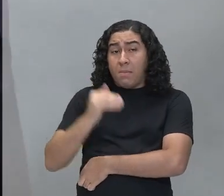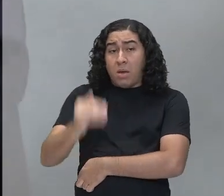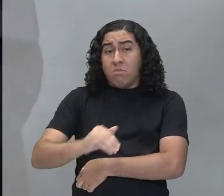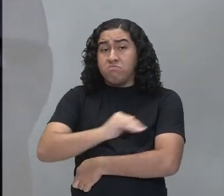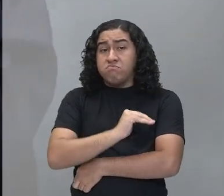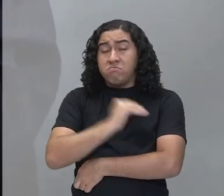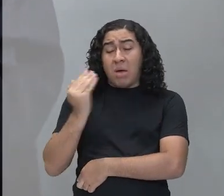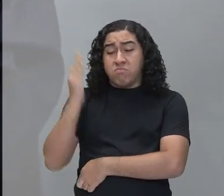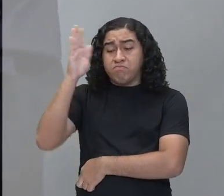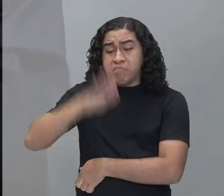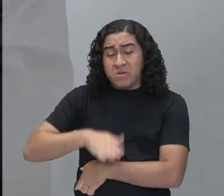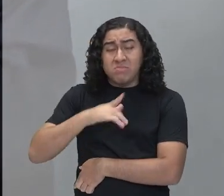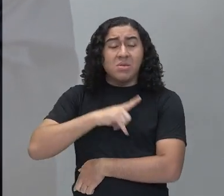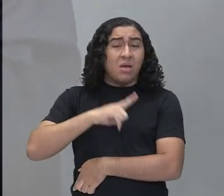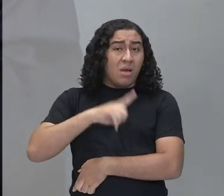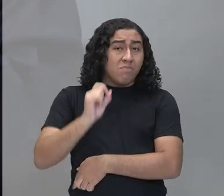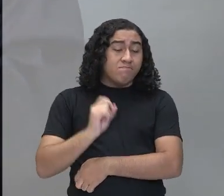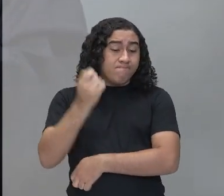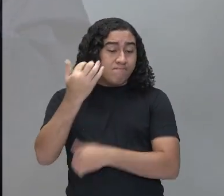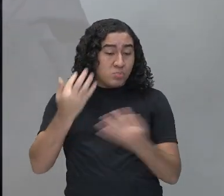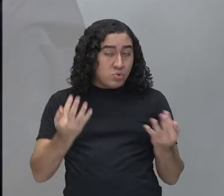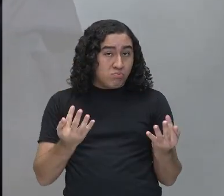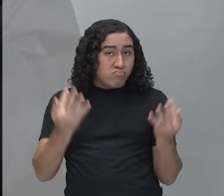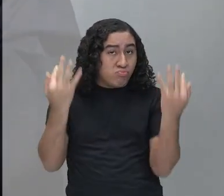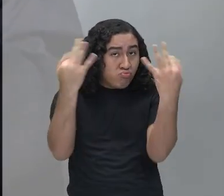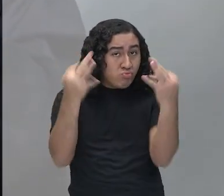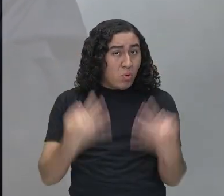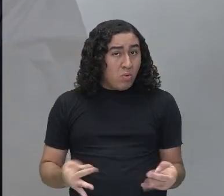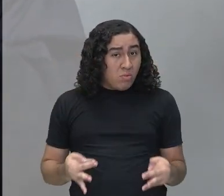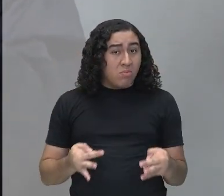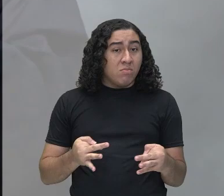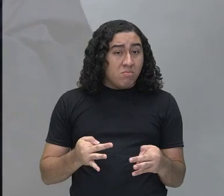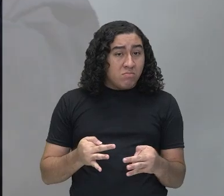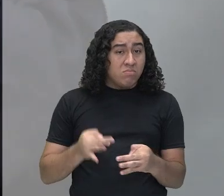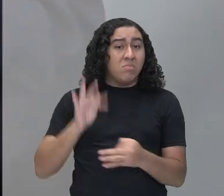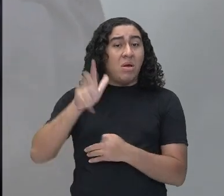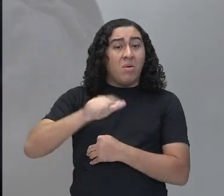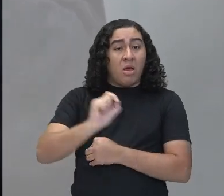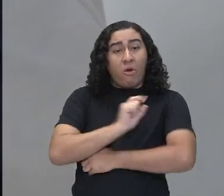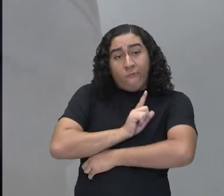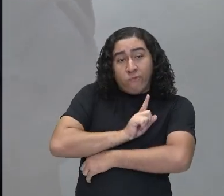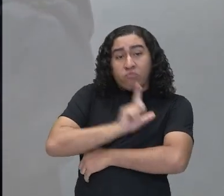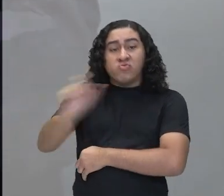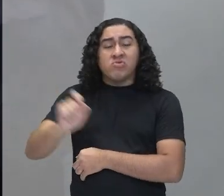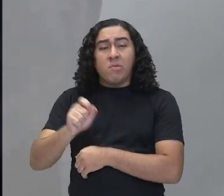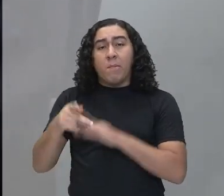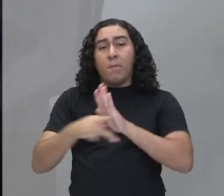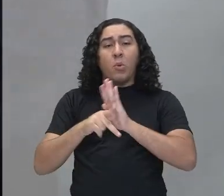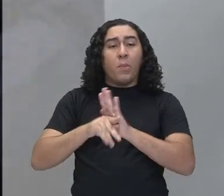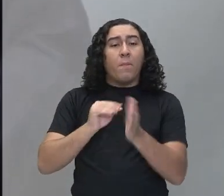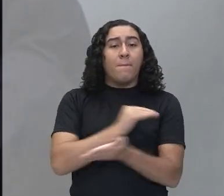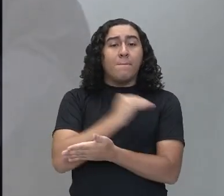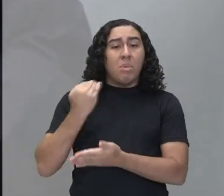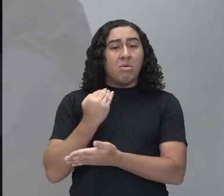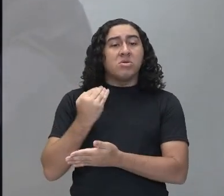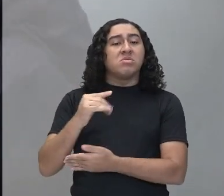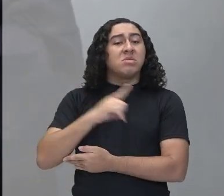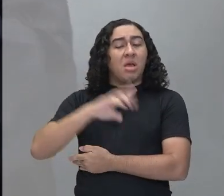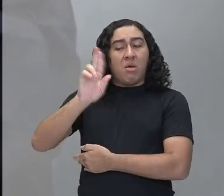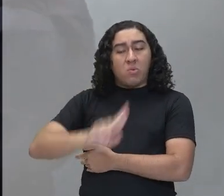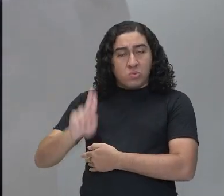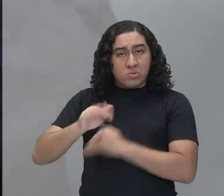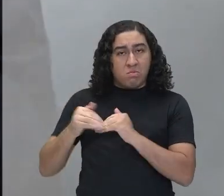mal, tanta dor aí repousa, é bom, fugindo a podridão do lado, servir na